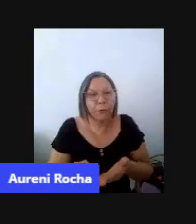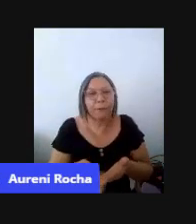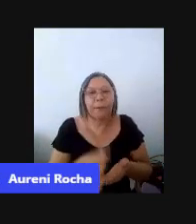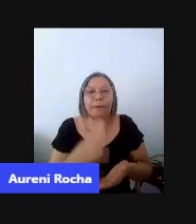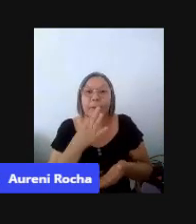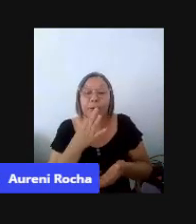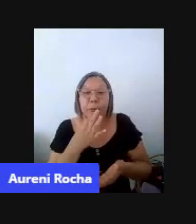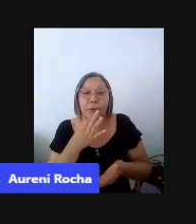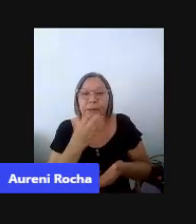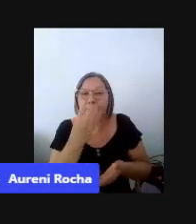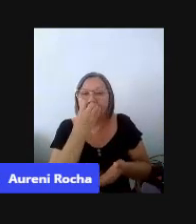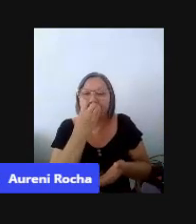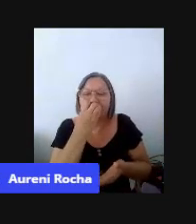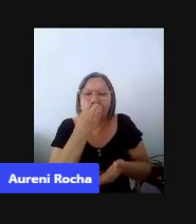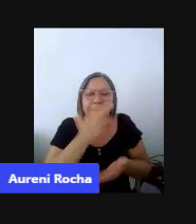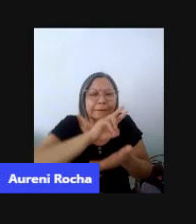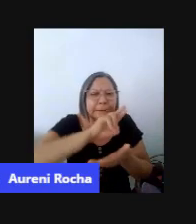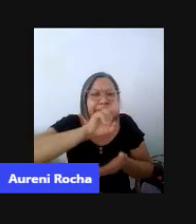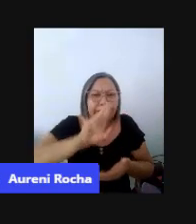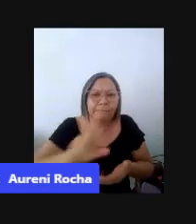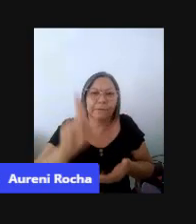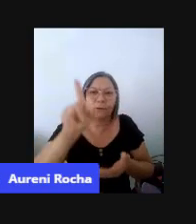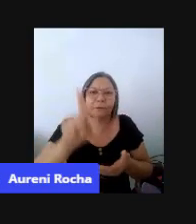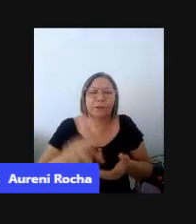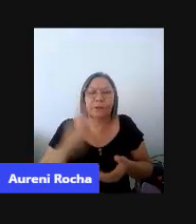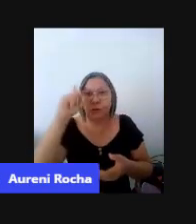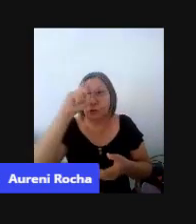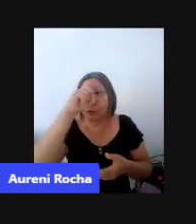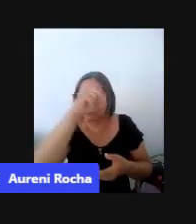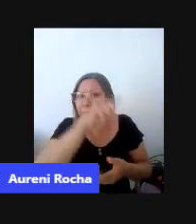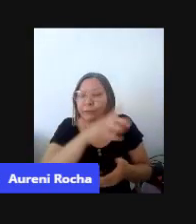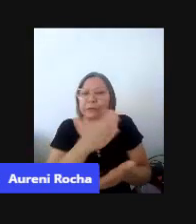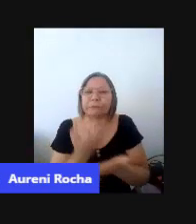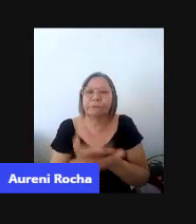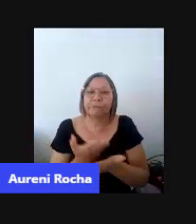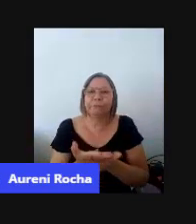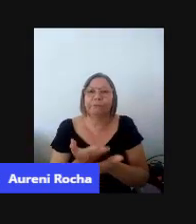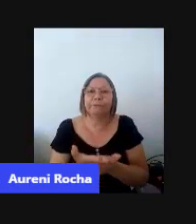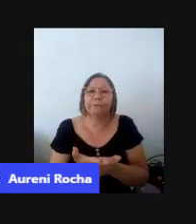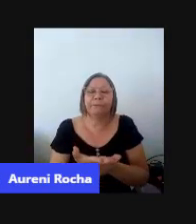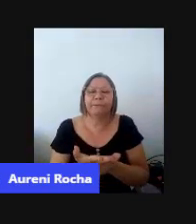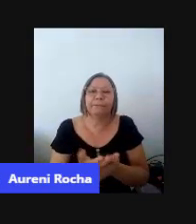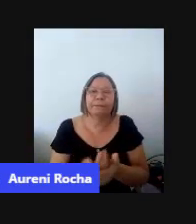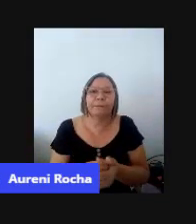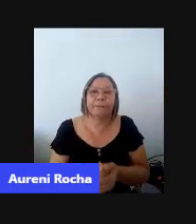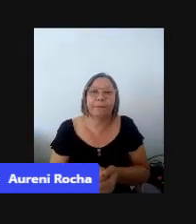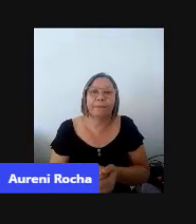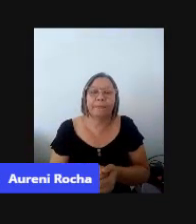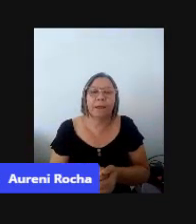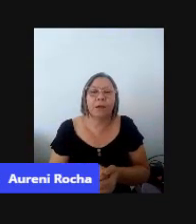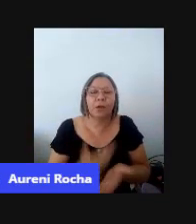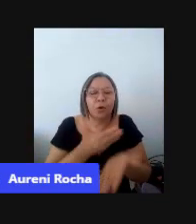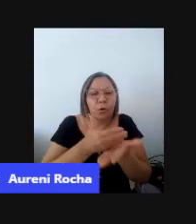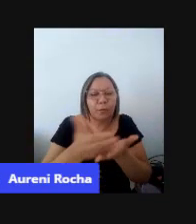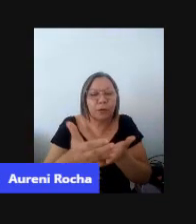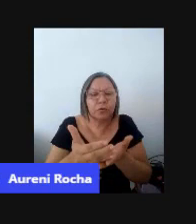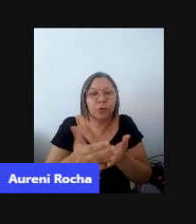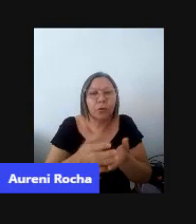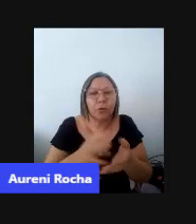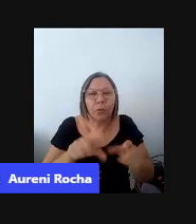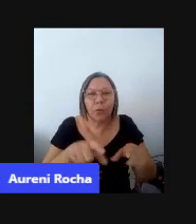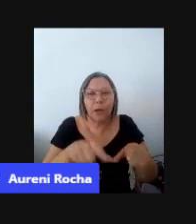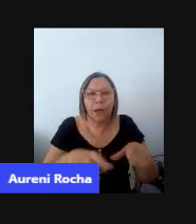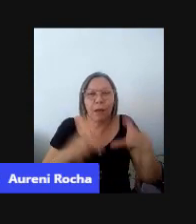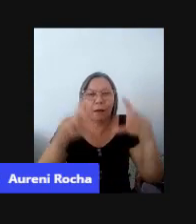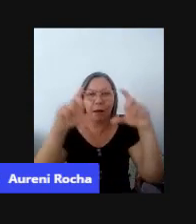tão difícil de se estudar. A gente começou com armadilhas fotográficas. Essas armadilhas